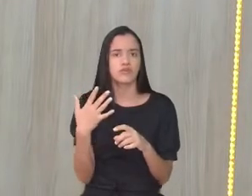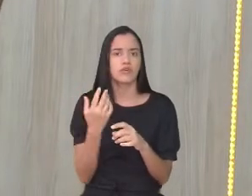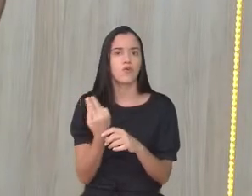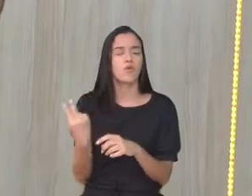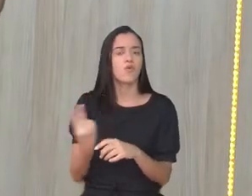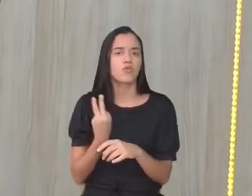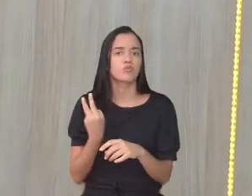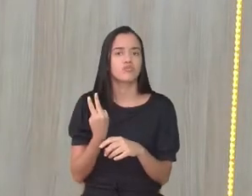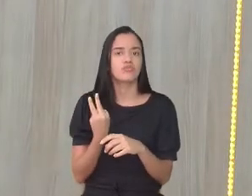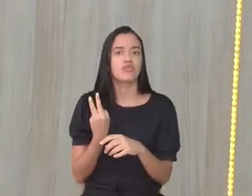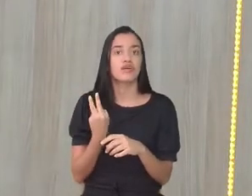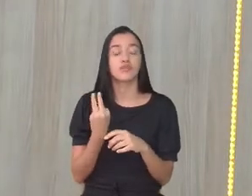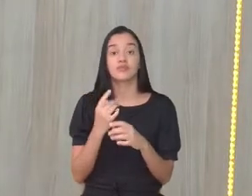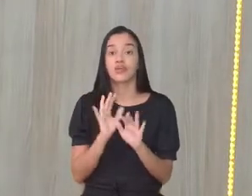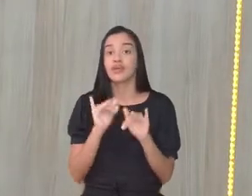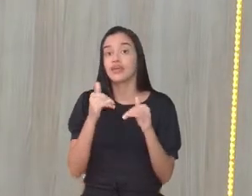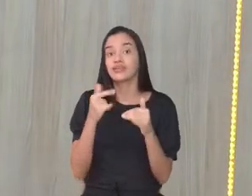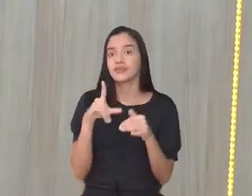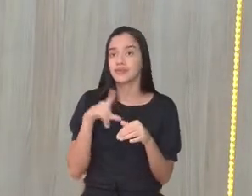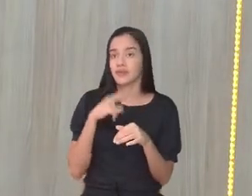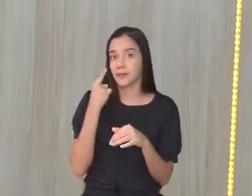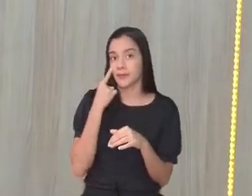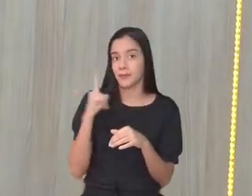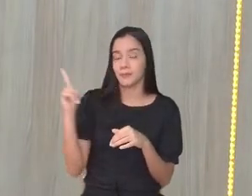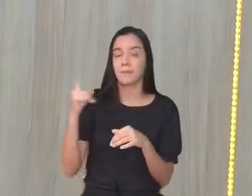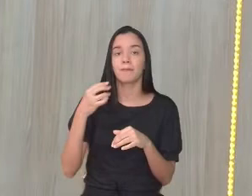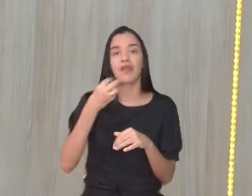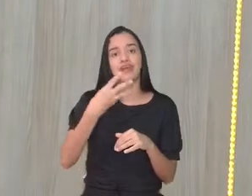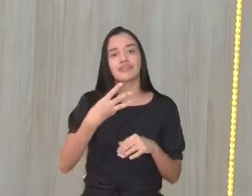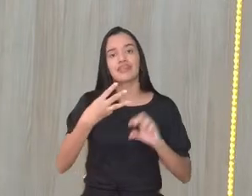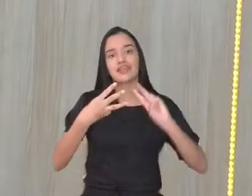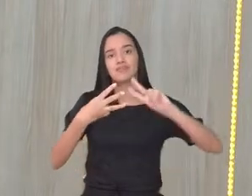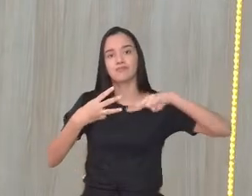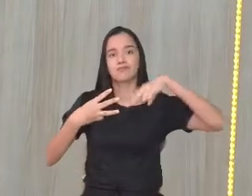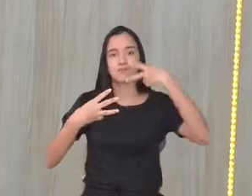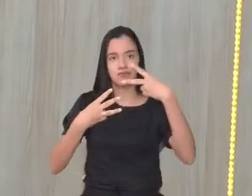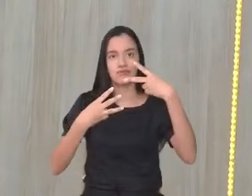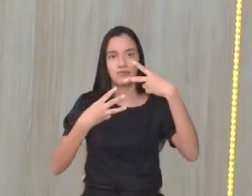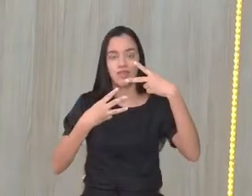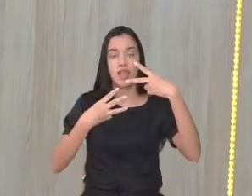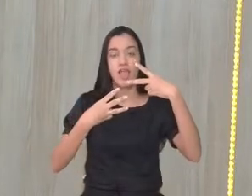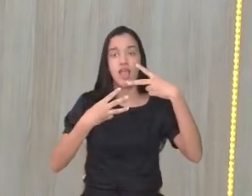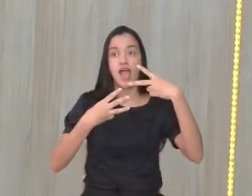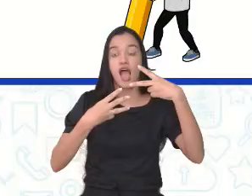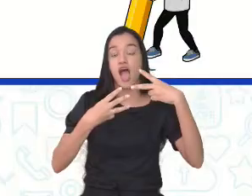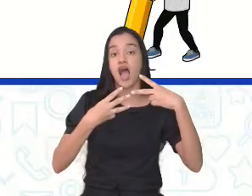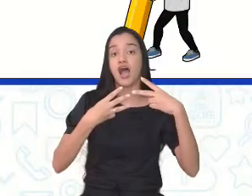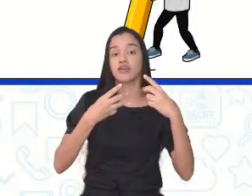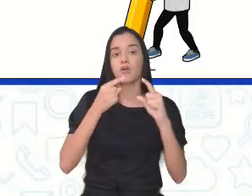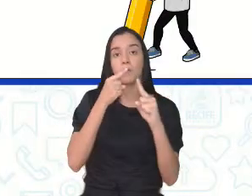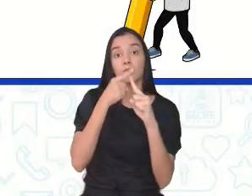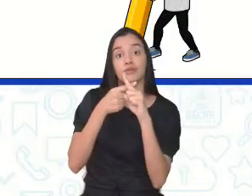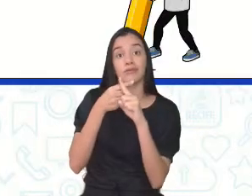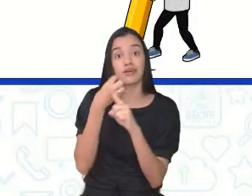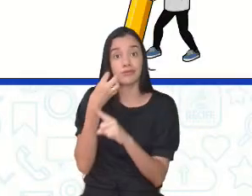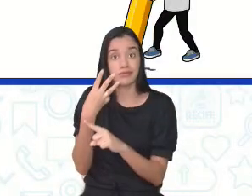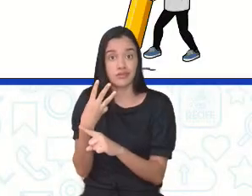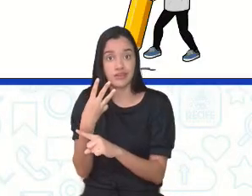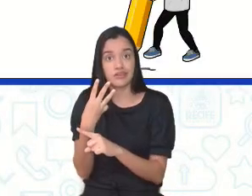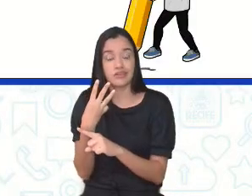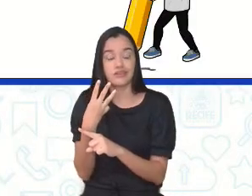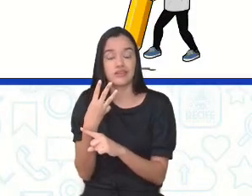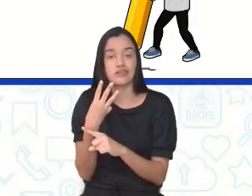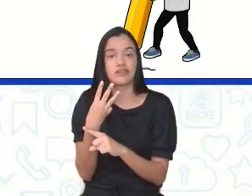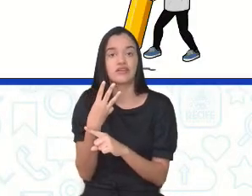no expoente. Então, eu tenho aqui, ó, 3 elevado ao quadrado, eu vou repetir o 3, multiplicando ele 2